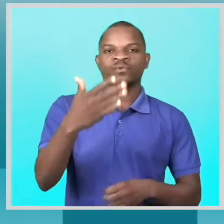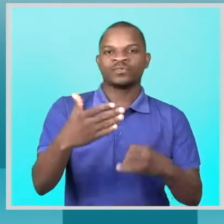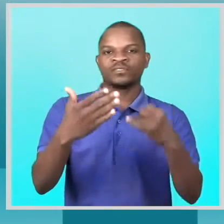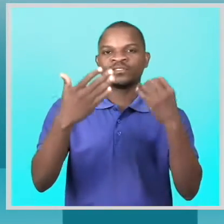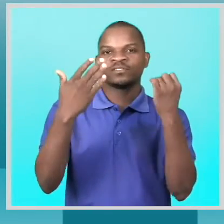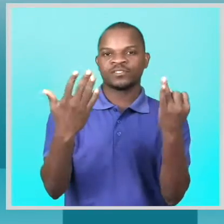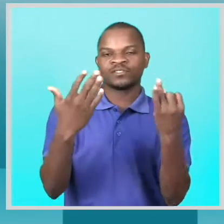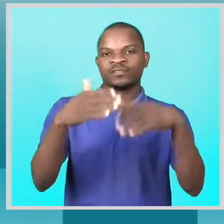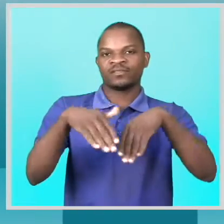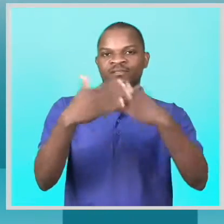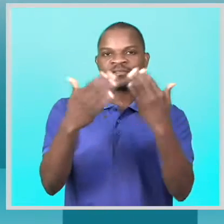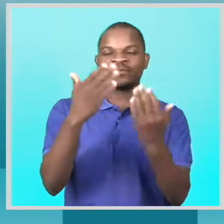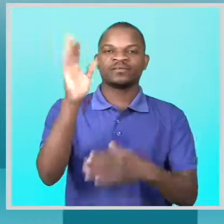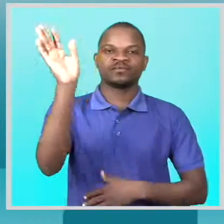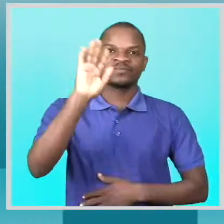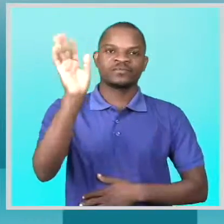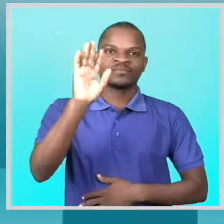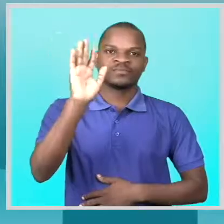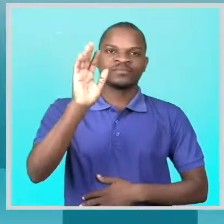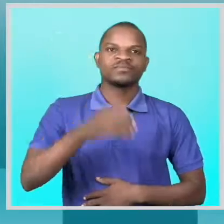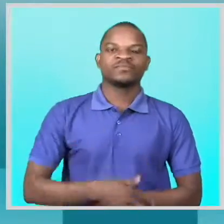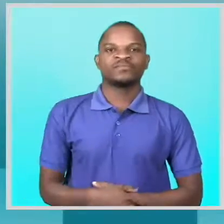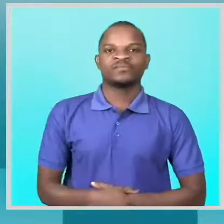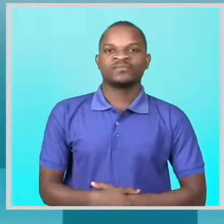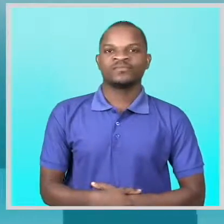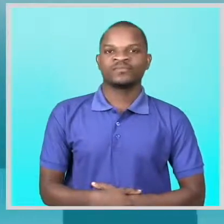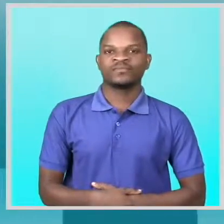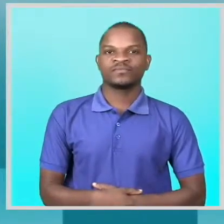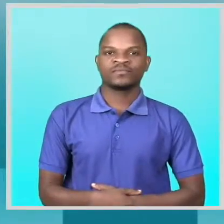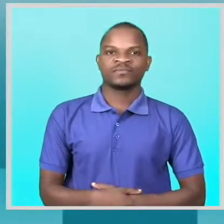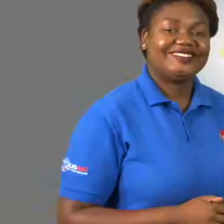Nós voltamos daqui a sete dias. Até lá.